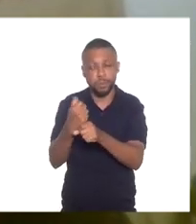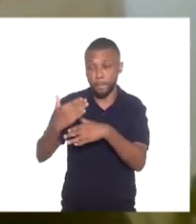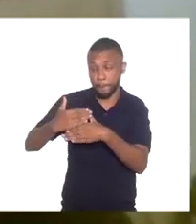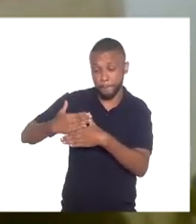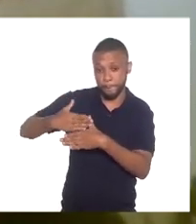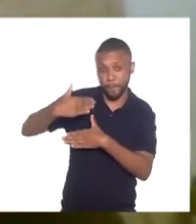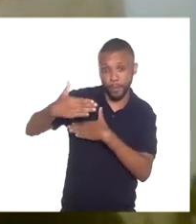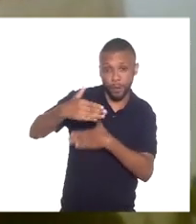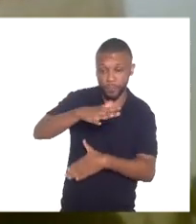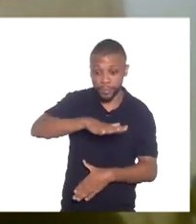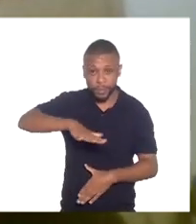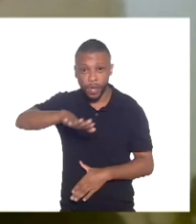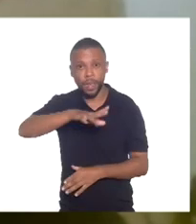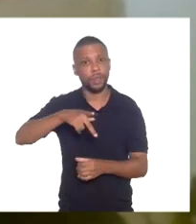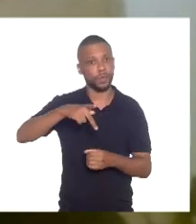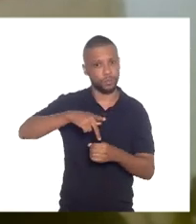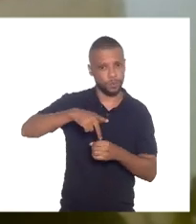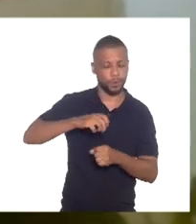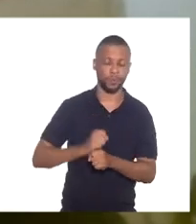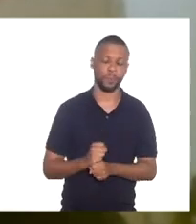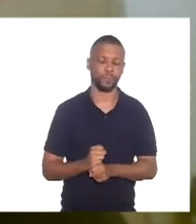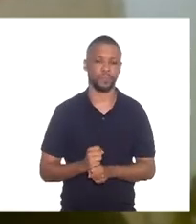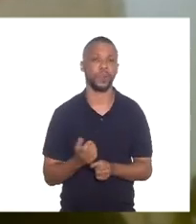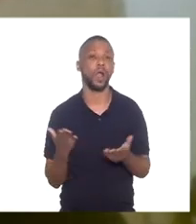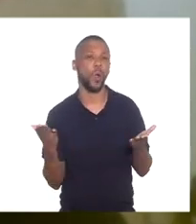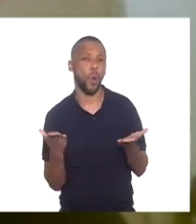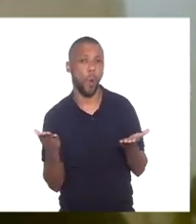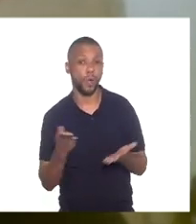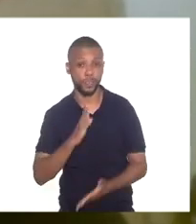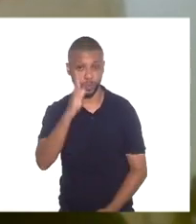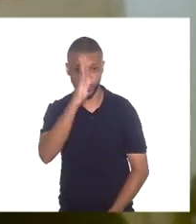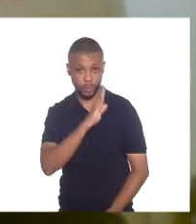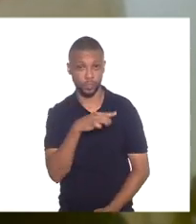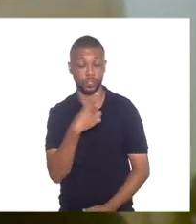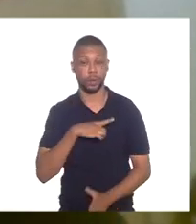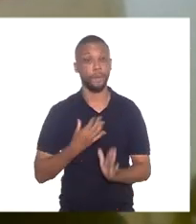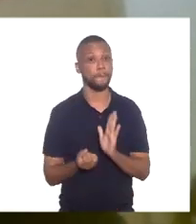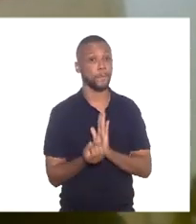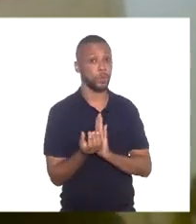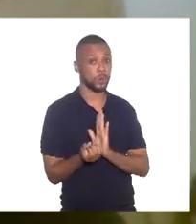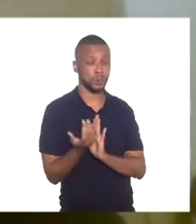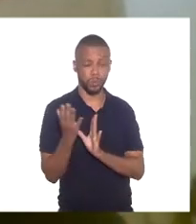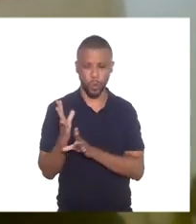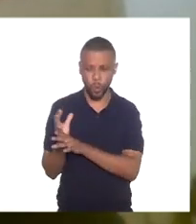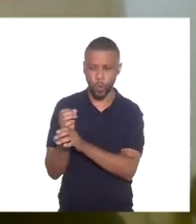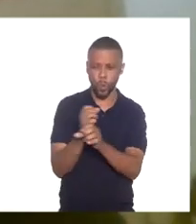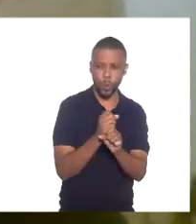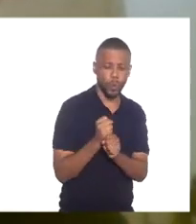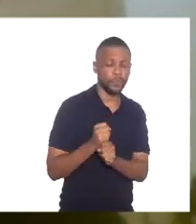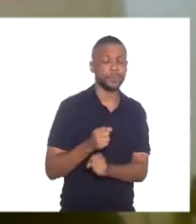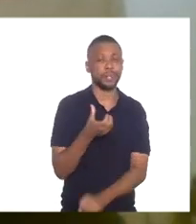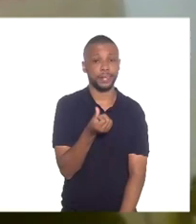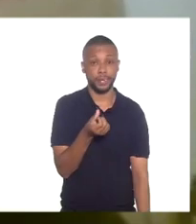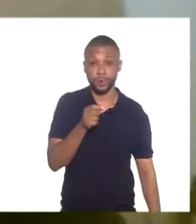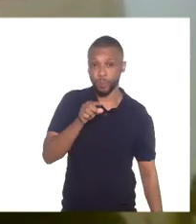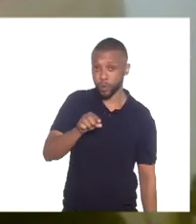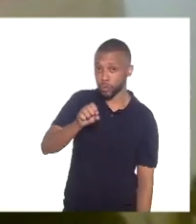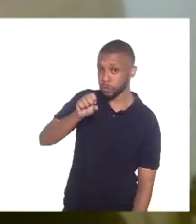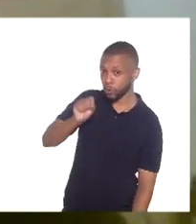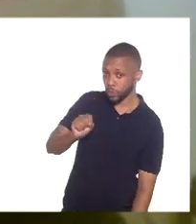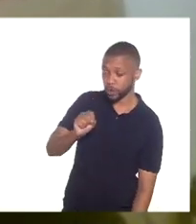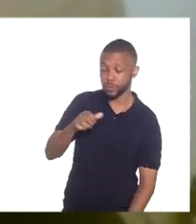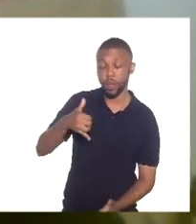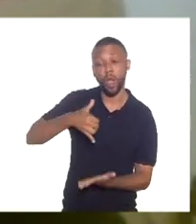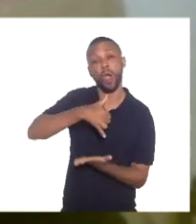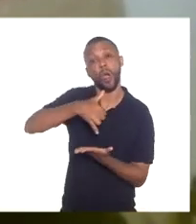Brasil cerca de 3,8 milhões de barris de óleo equivalente por dia. Quando eu falo de óleo